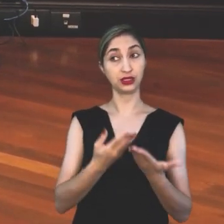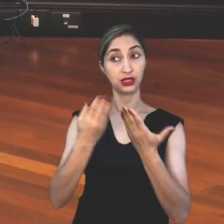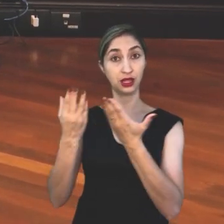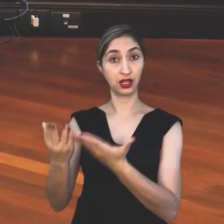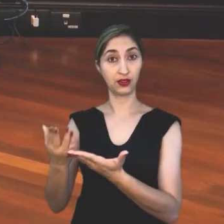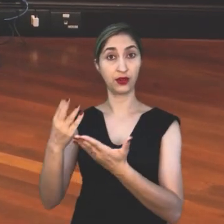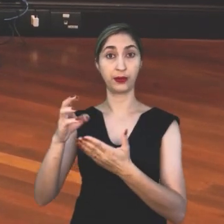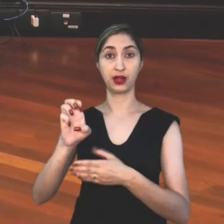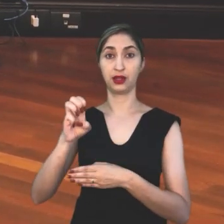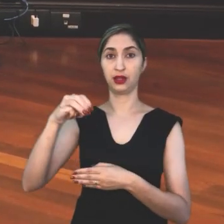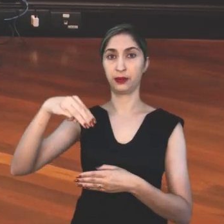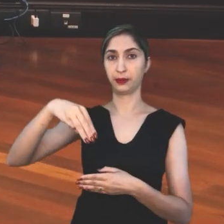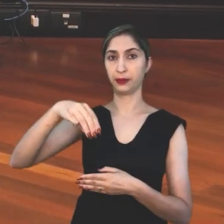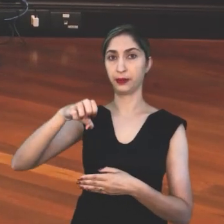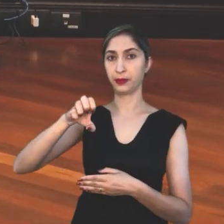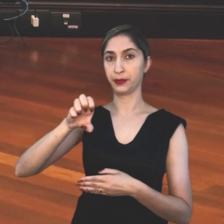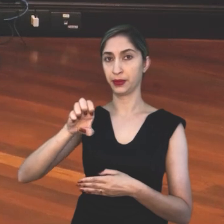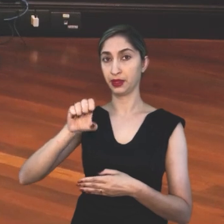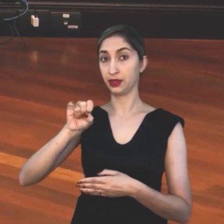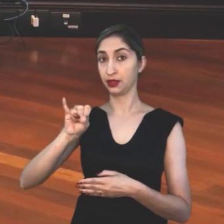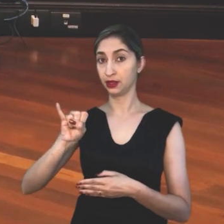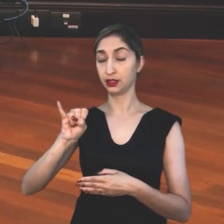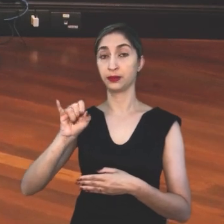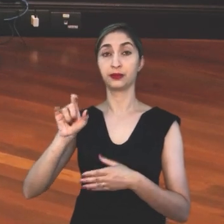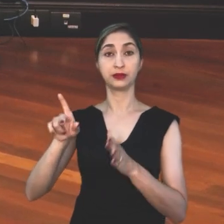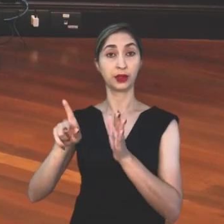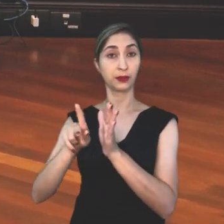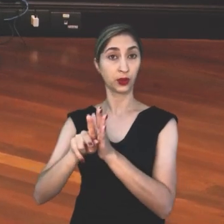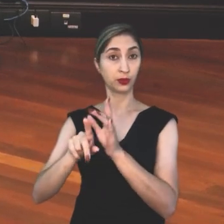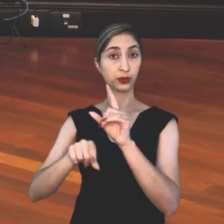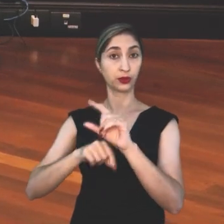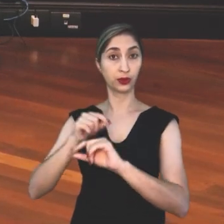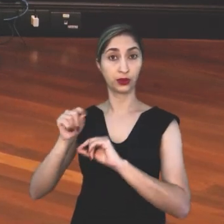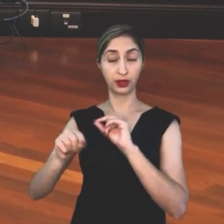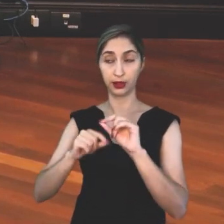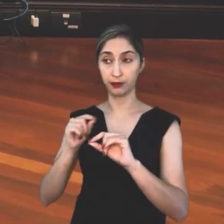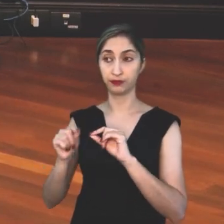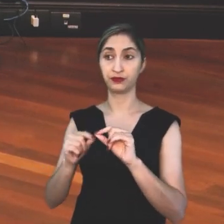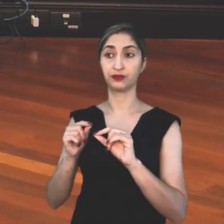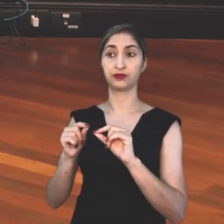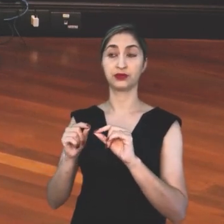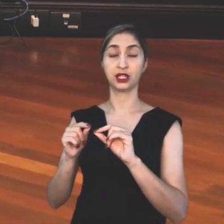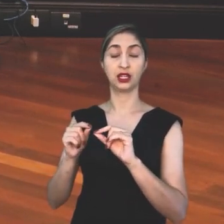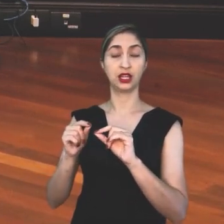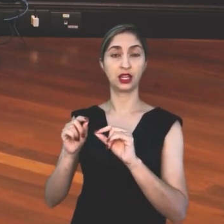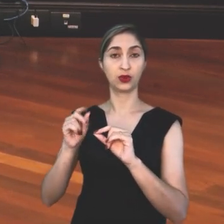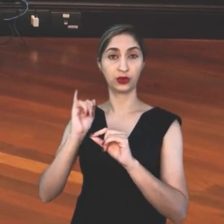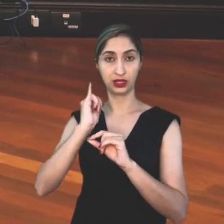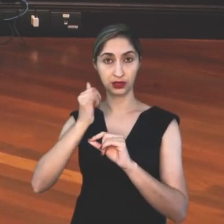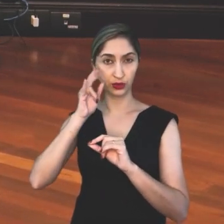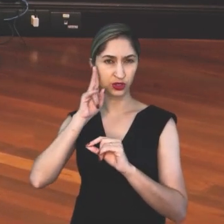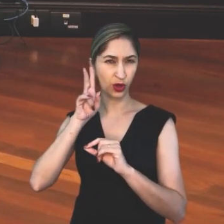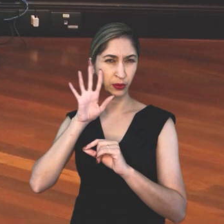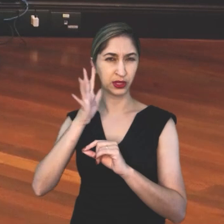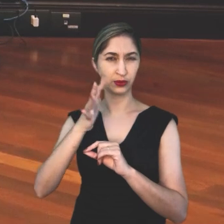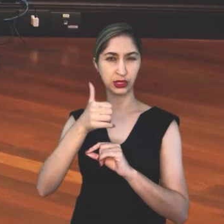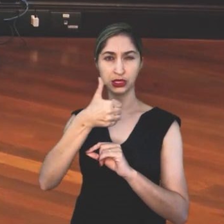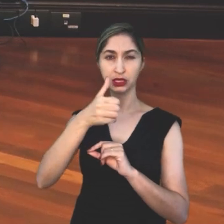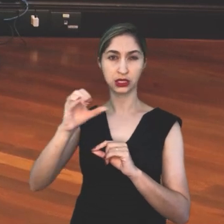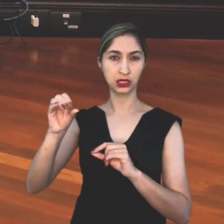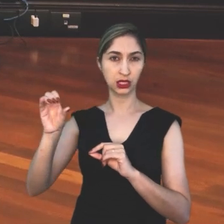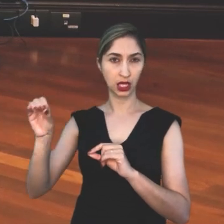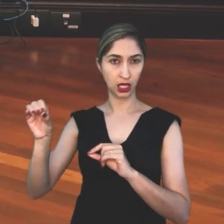gente leva para as e-mails uma contação de histórias para as crianças. A gente atende hoje, em cada